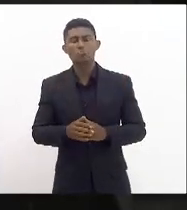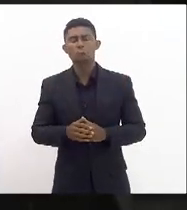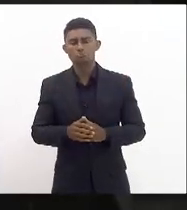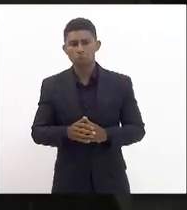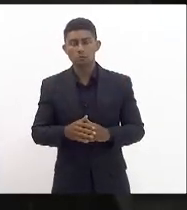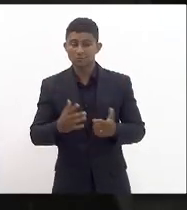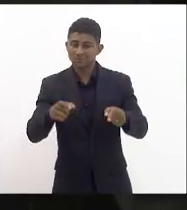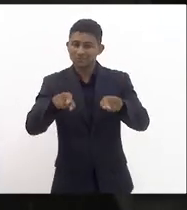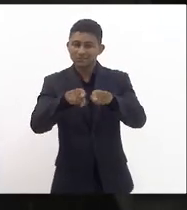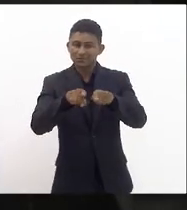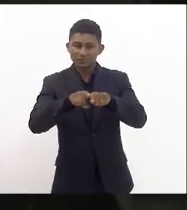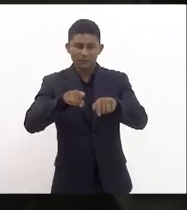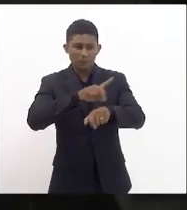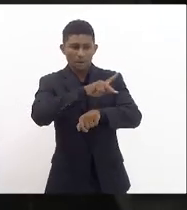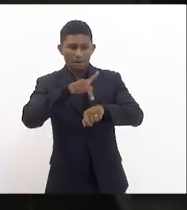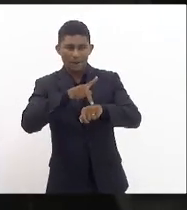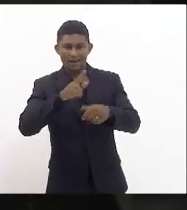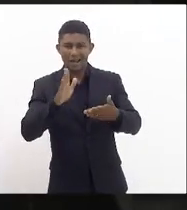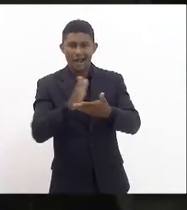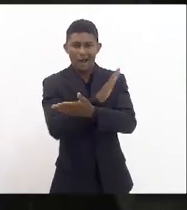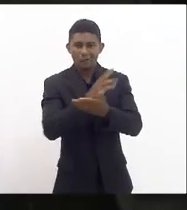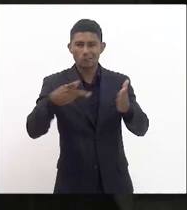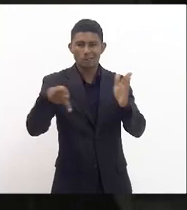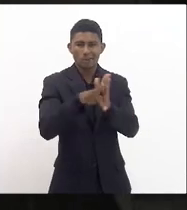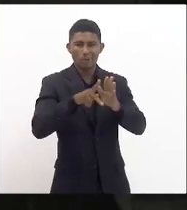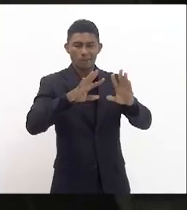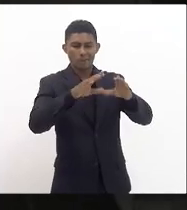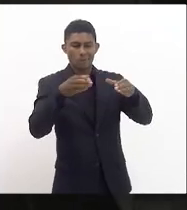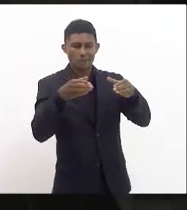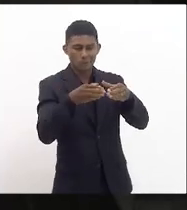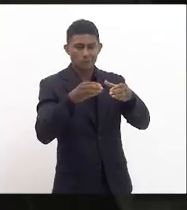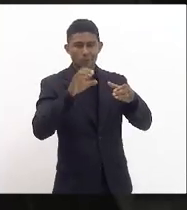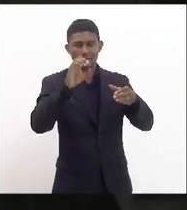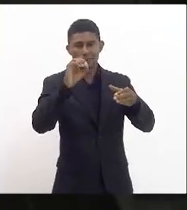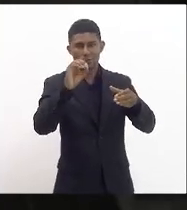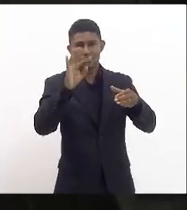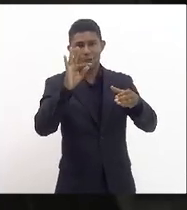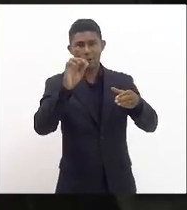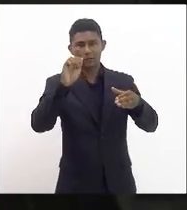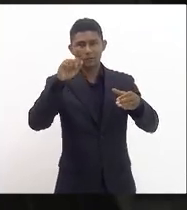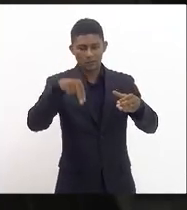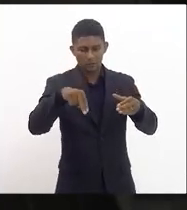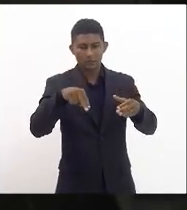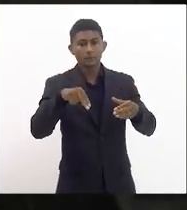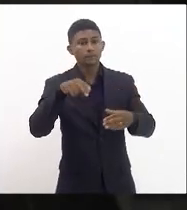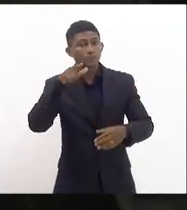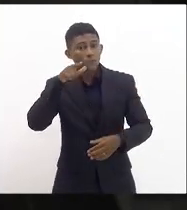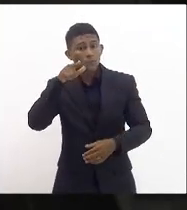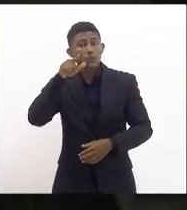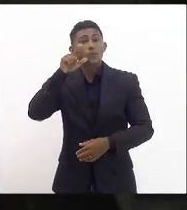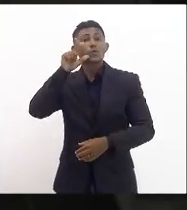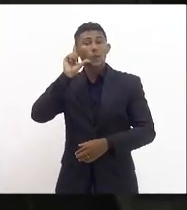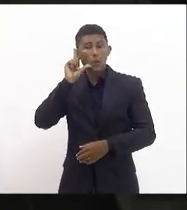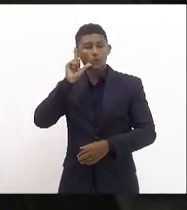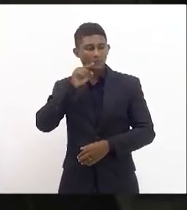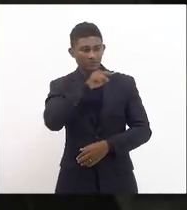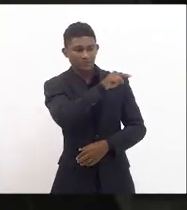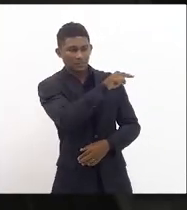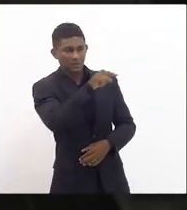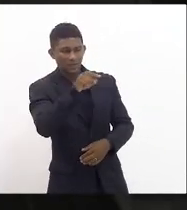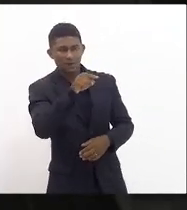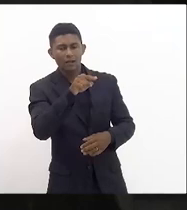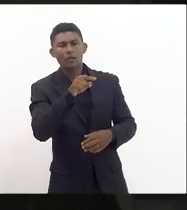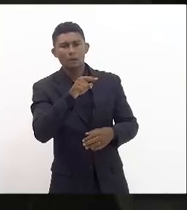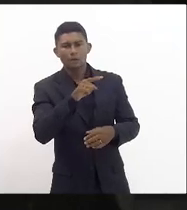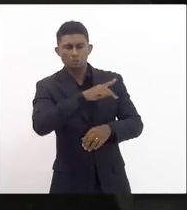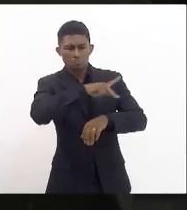países membros da OTAN, também no dia de ontem, decidiram, salvo erro de memória,